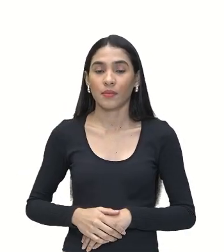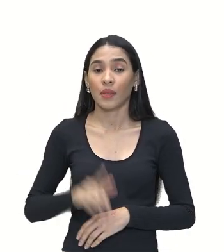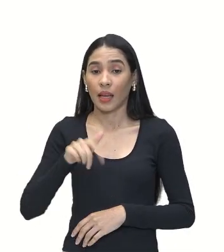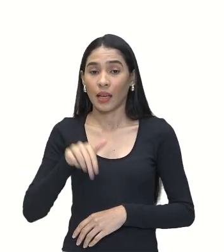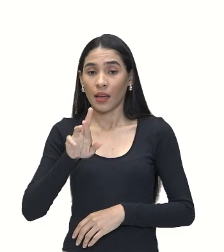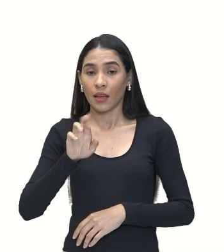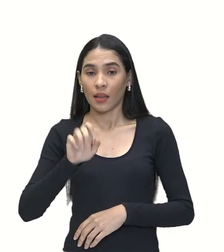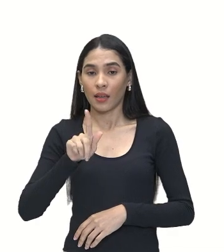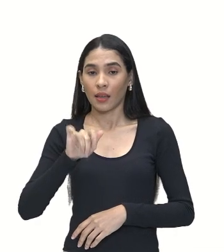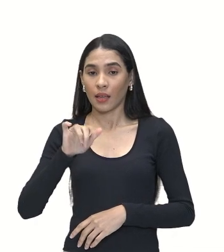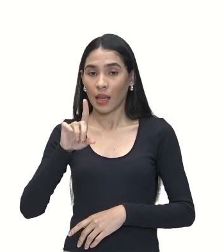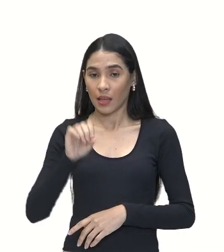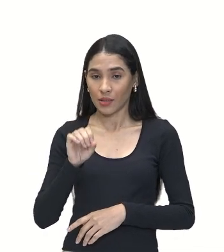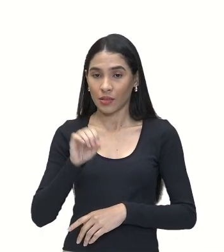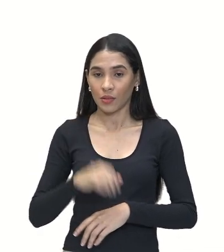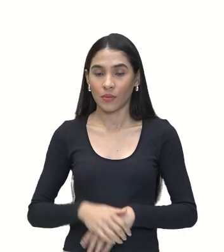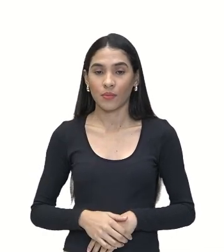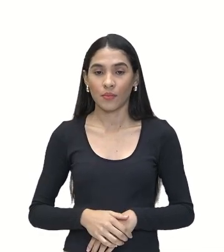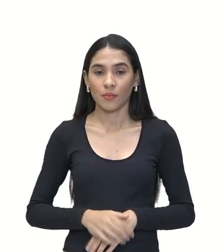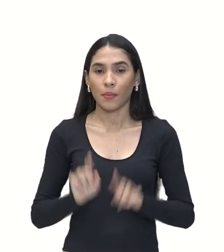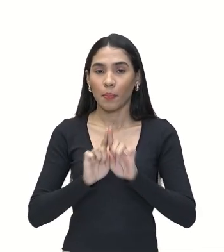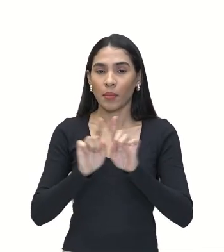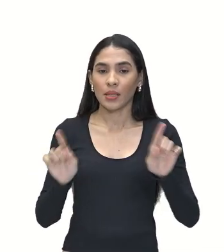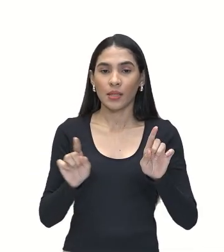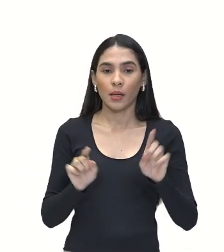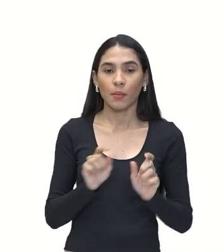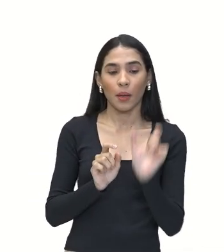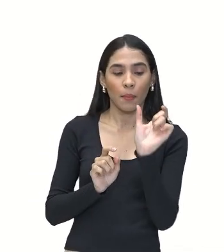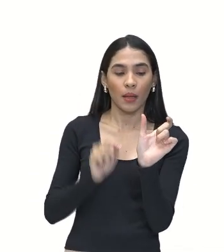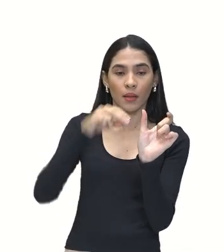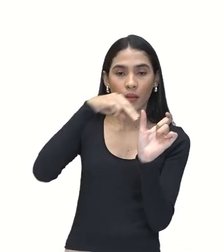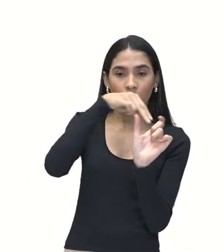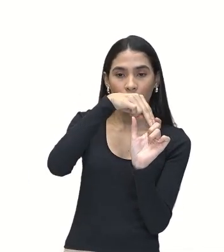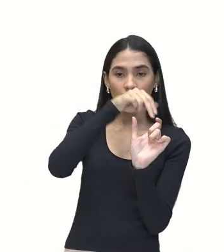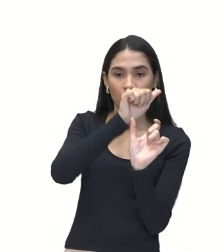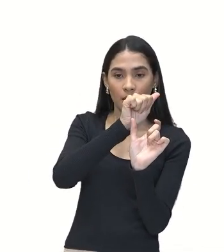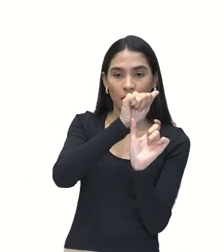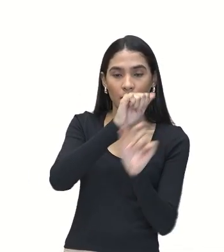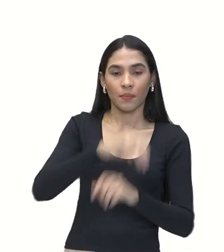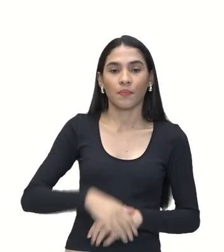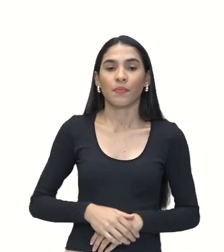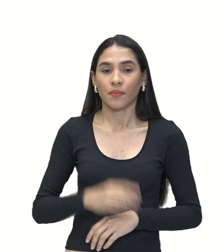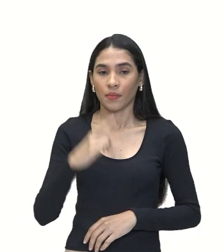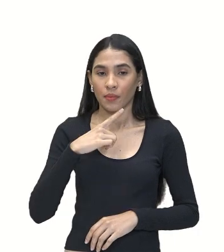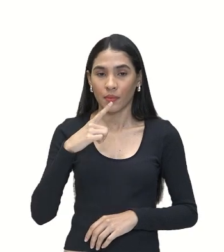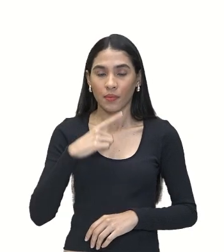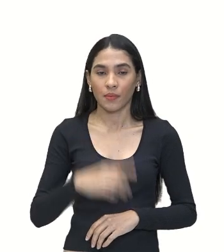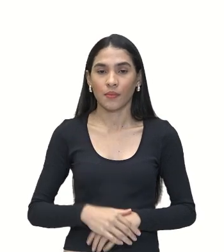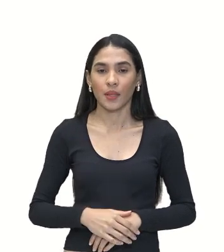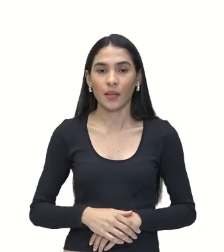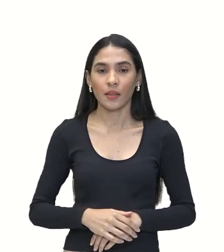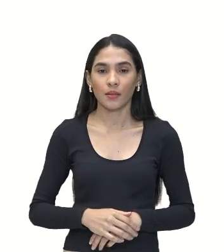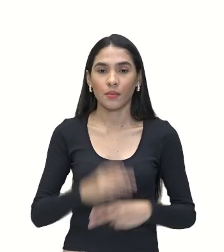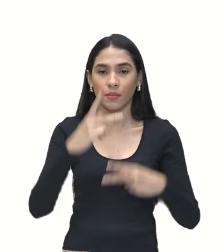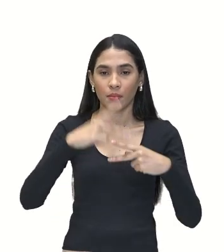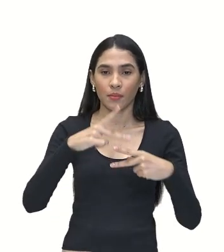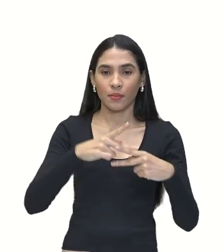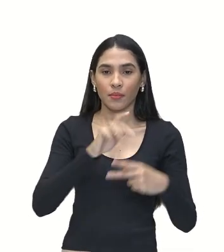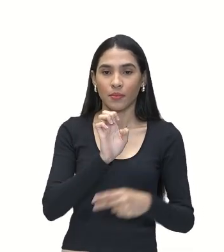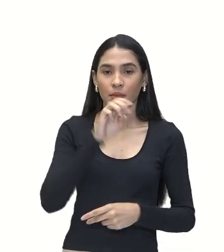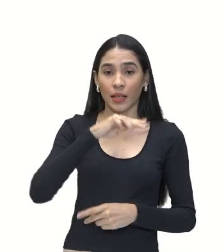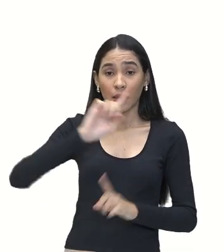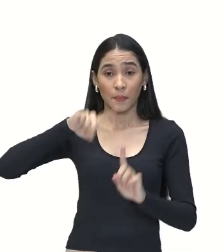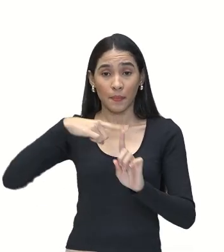E observem que a gente tem aí a preposição em, mais o artigo